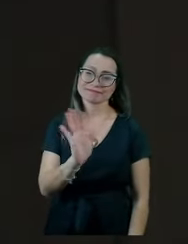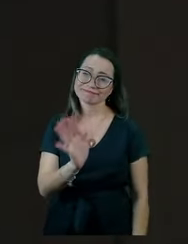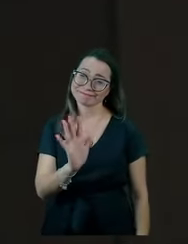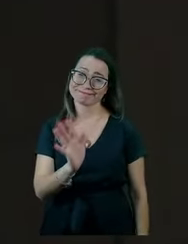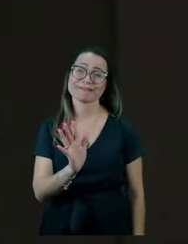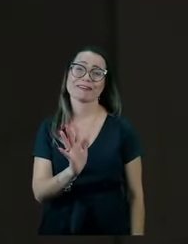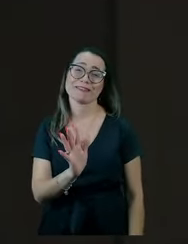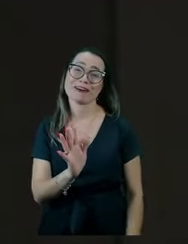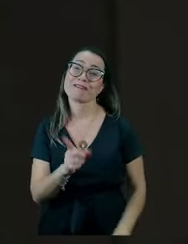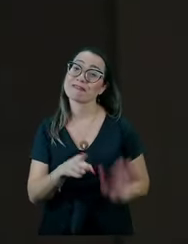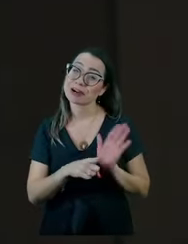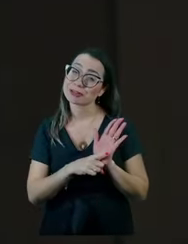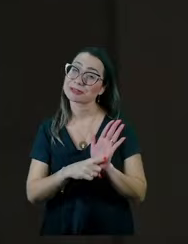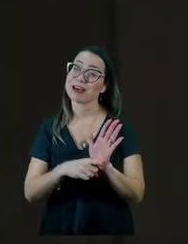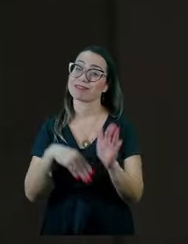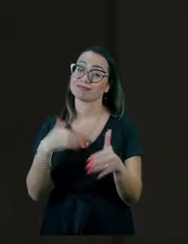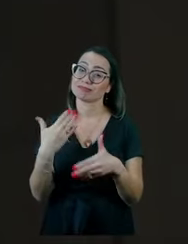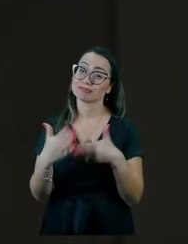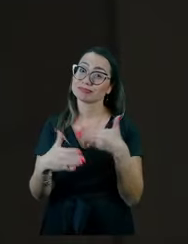de você,